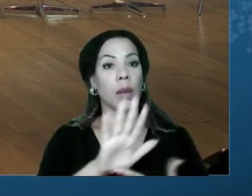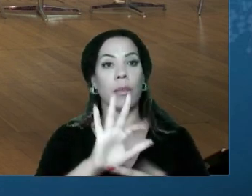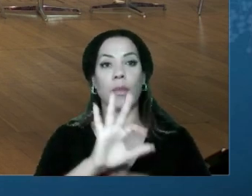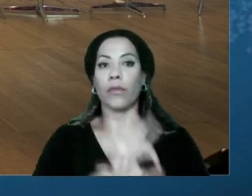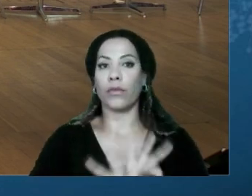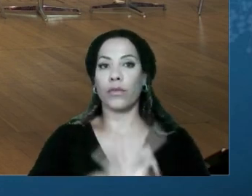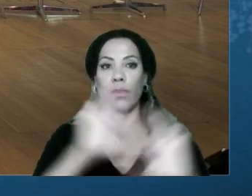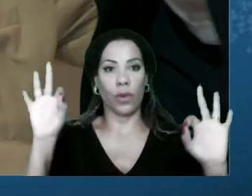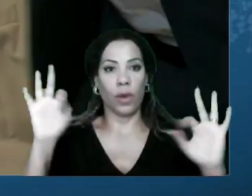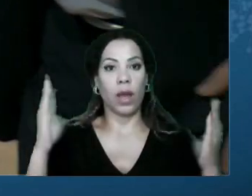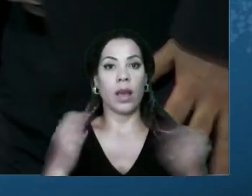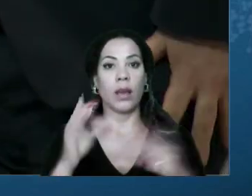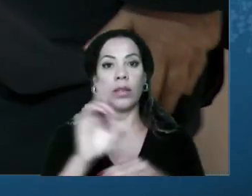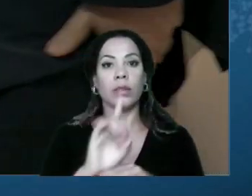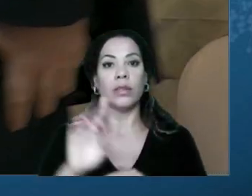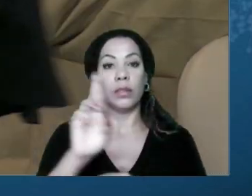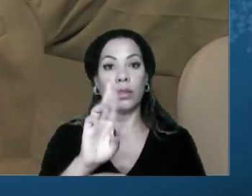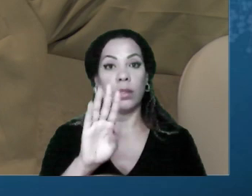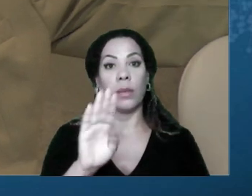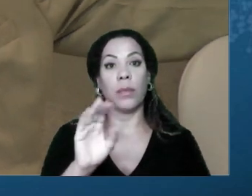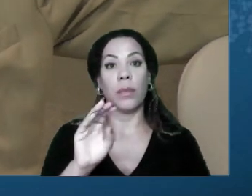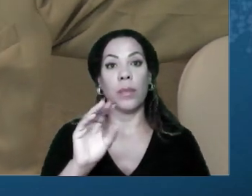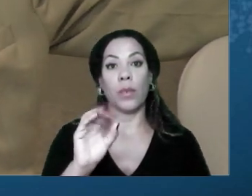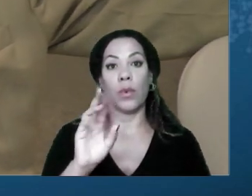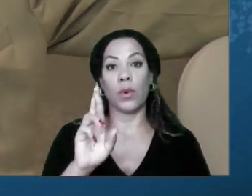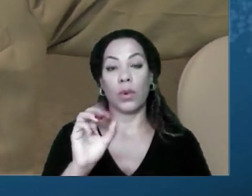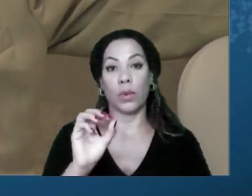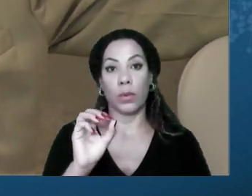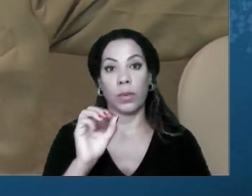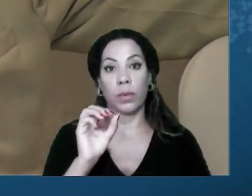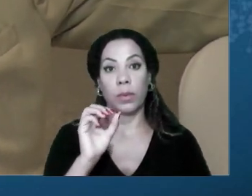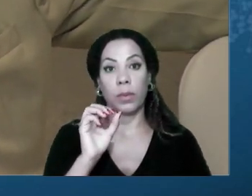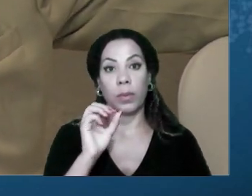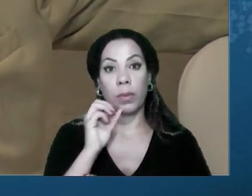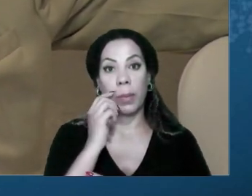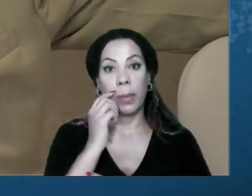ótima. Agora, Dr. Boro